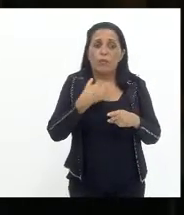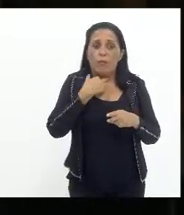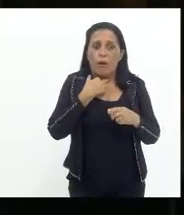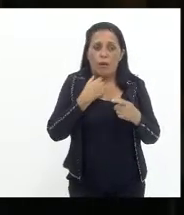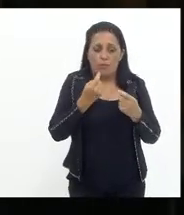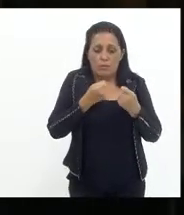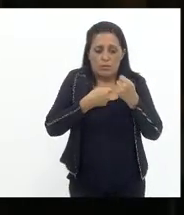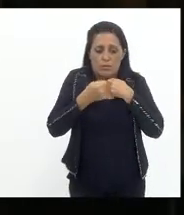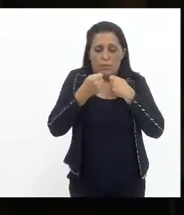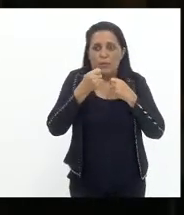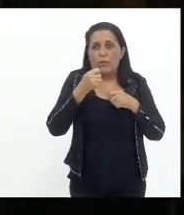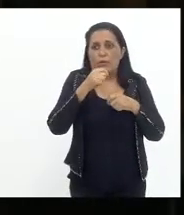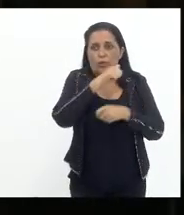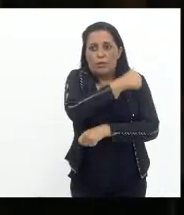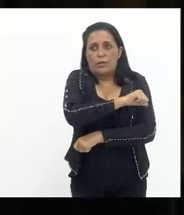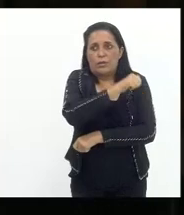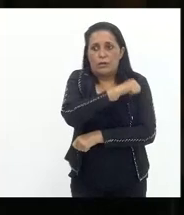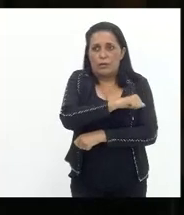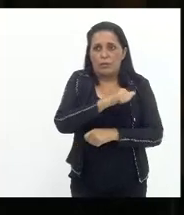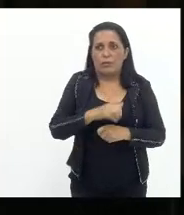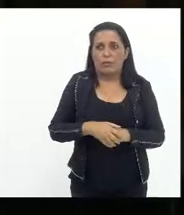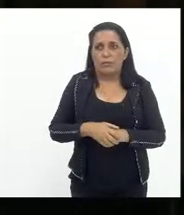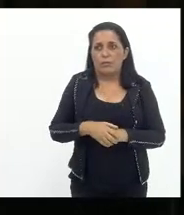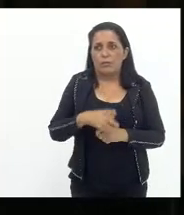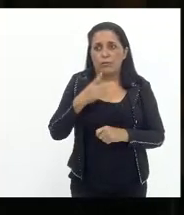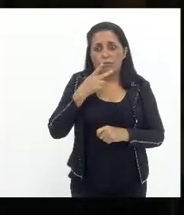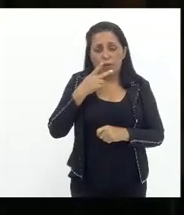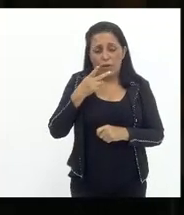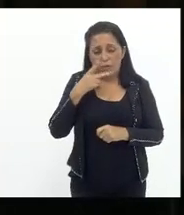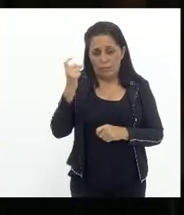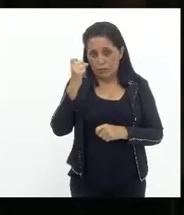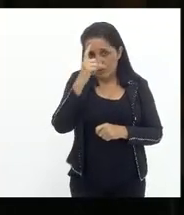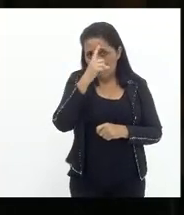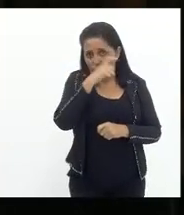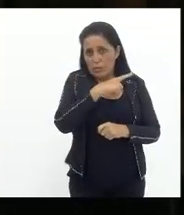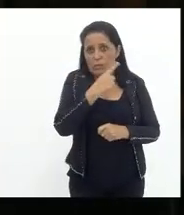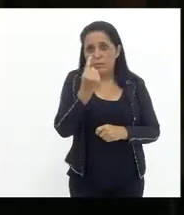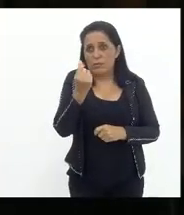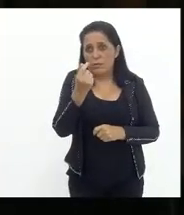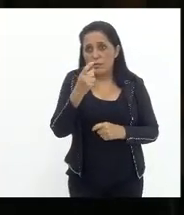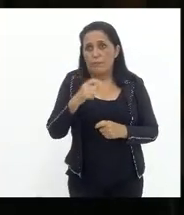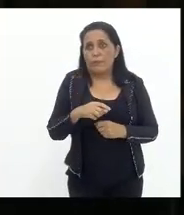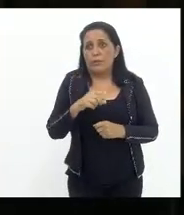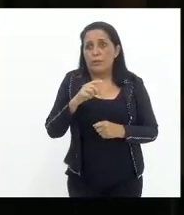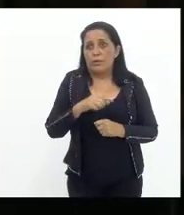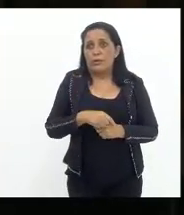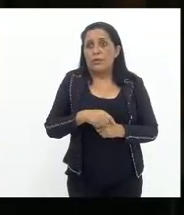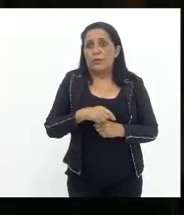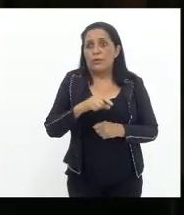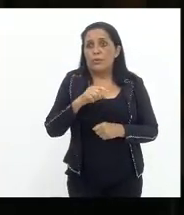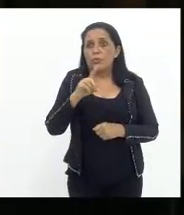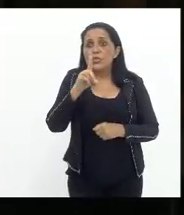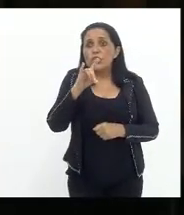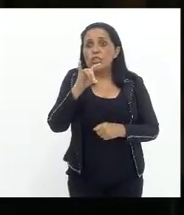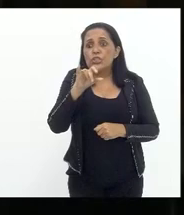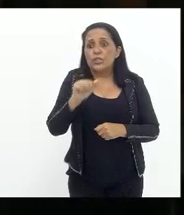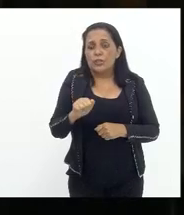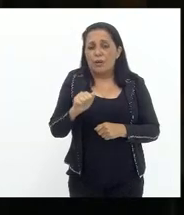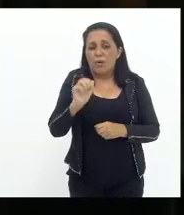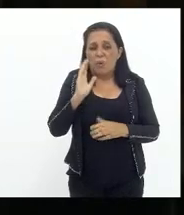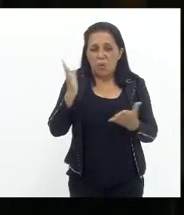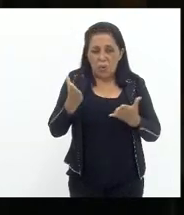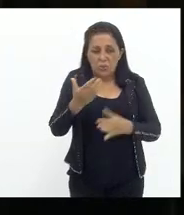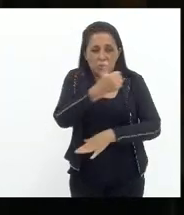e as senhoras vão confirmar justamente isso que eu estou dizendo. Que um dia o Estado do Rio de Janeiro saia da bagunça que ele está